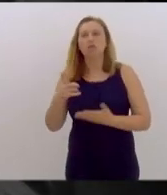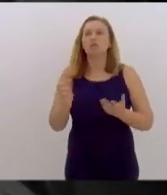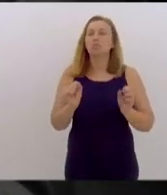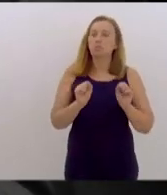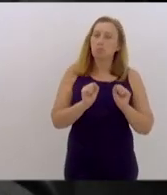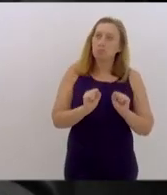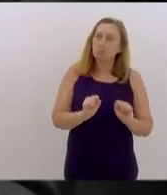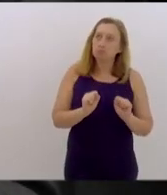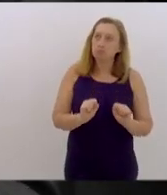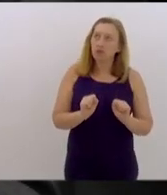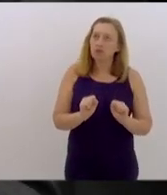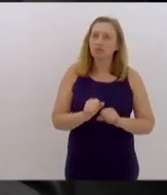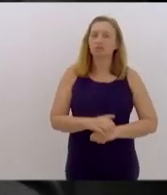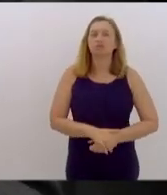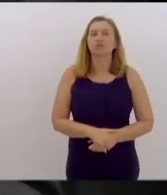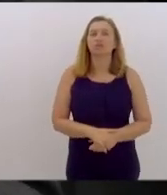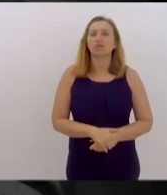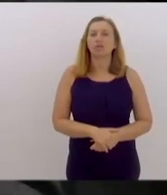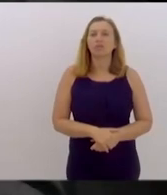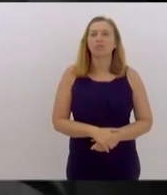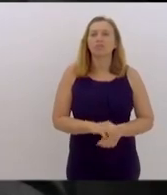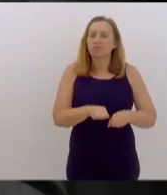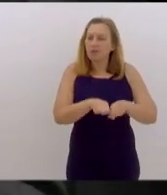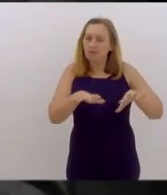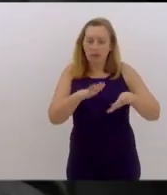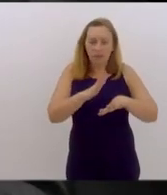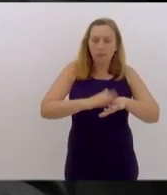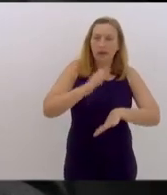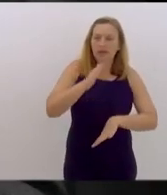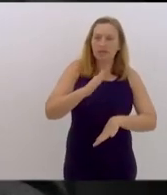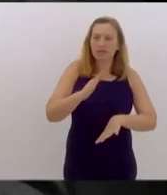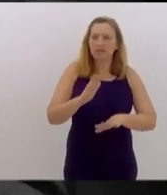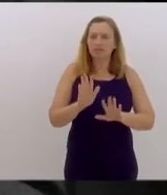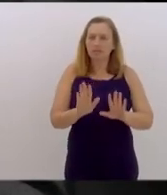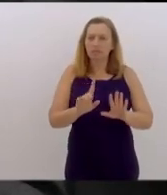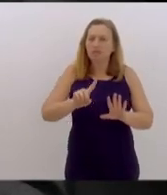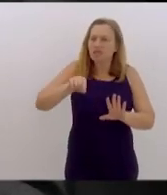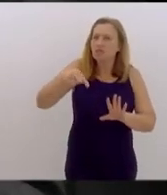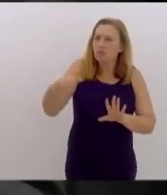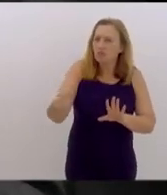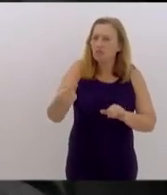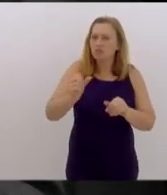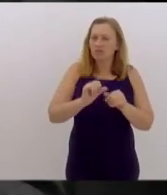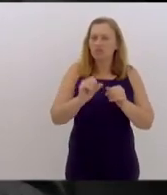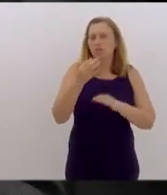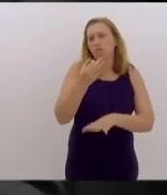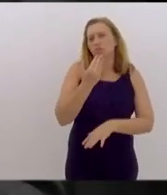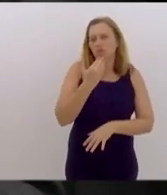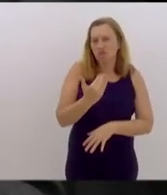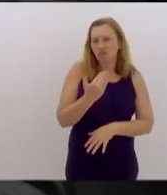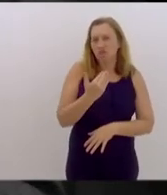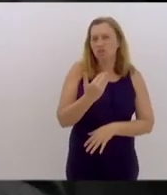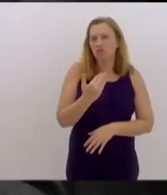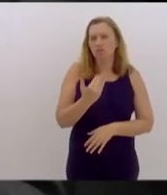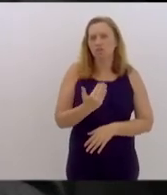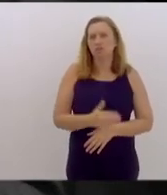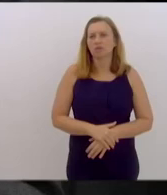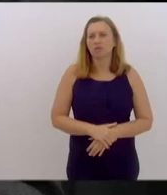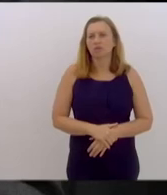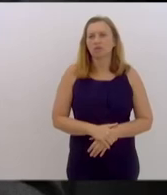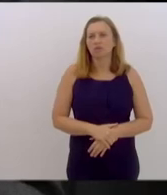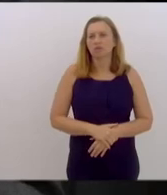pudesse e ampliar um pouco mais mas eu vou fazer depois uma uma sugestão e